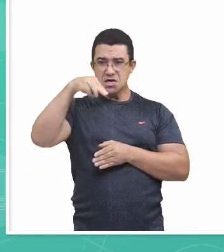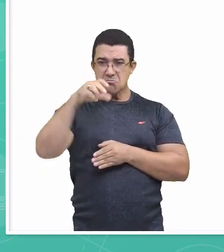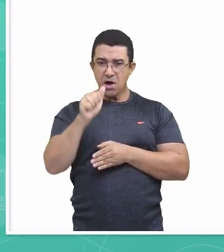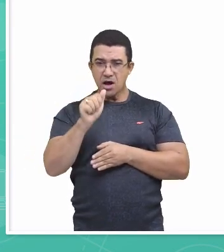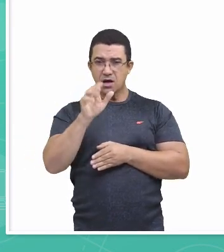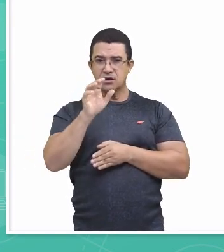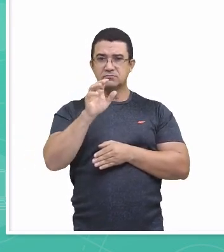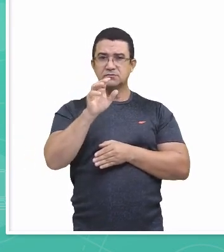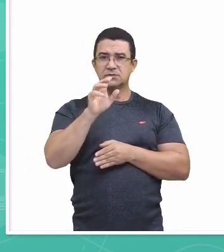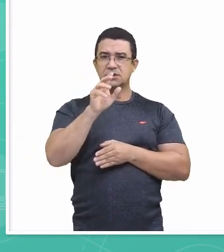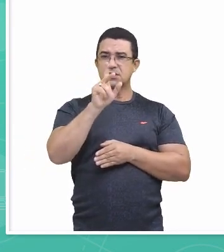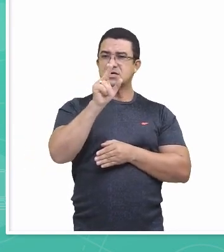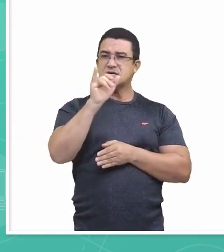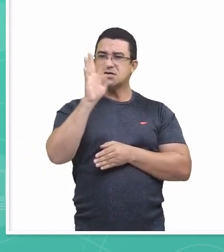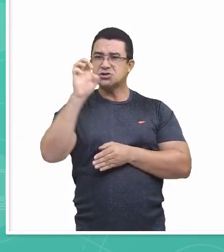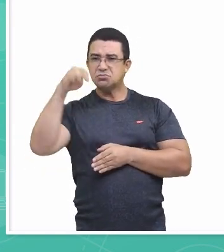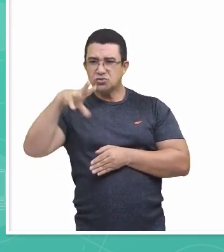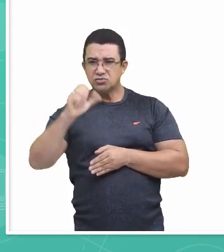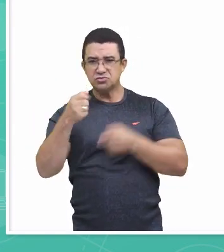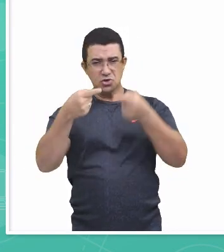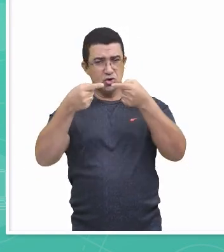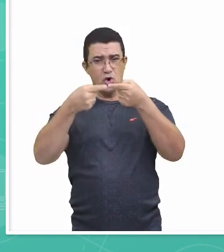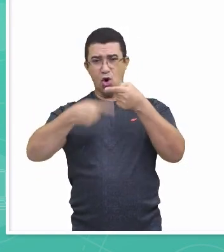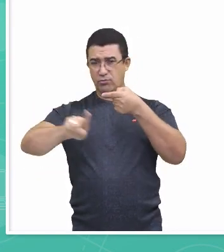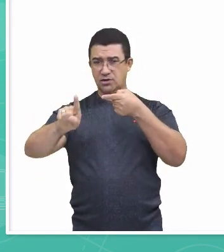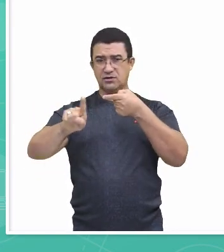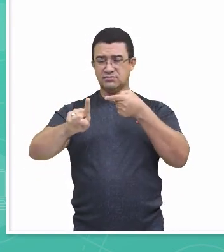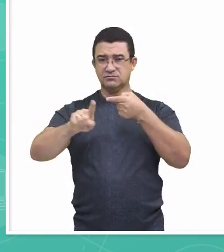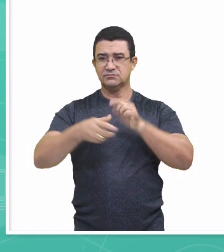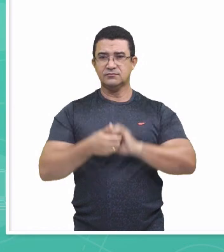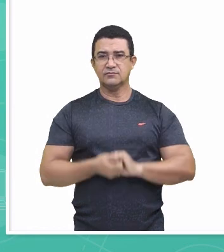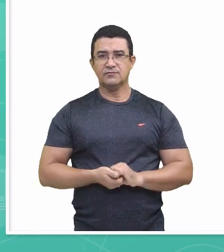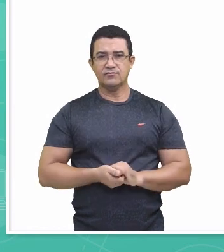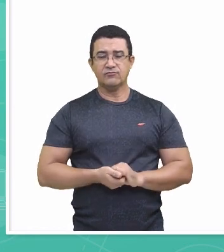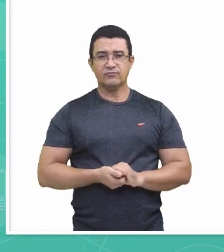Não, não está correto. Então podemos indicar o seguinte,